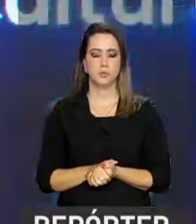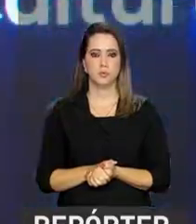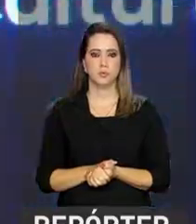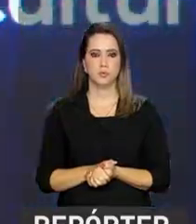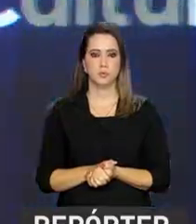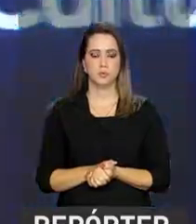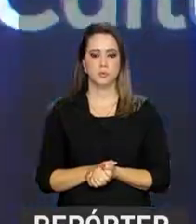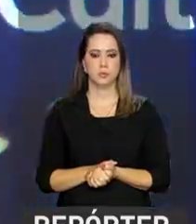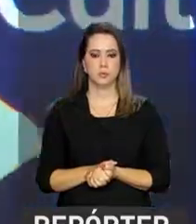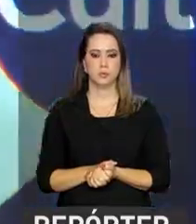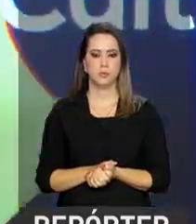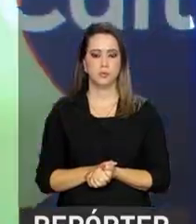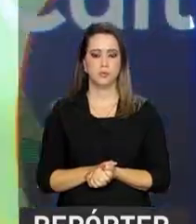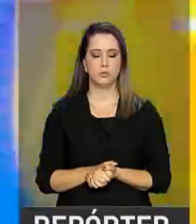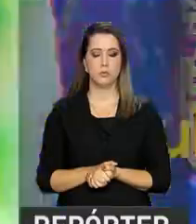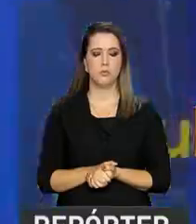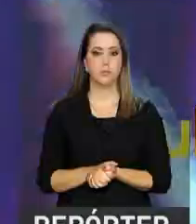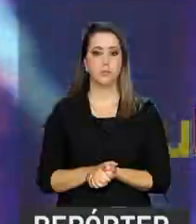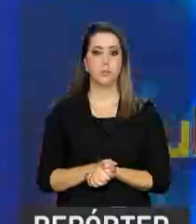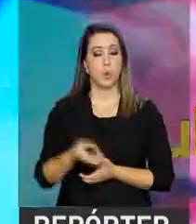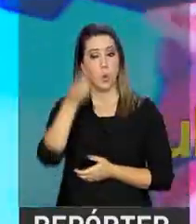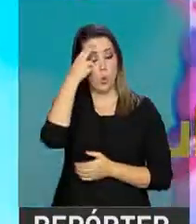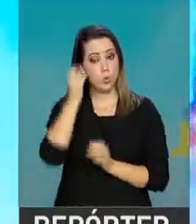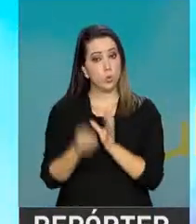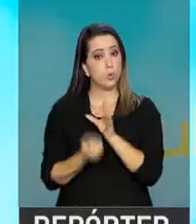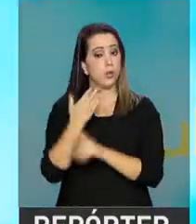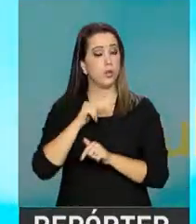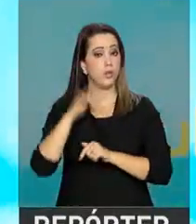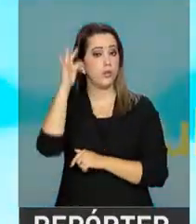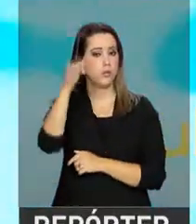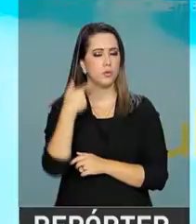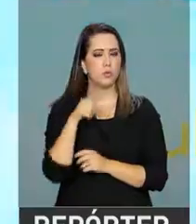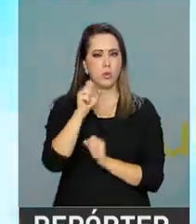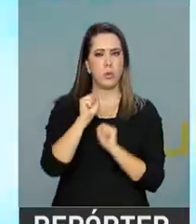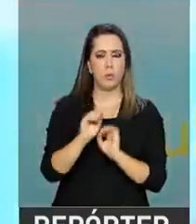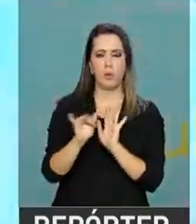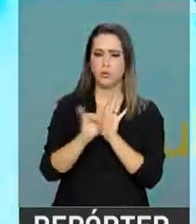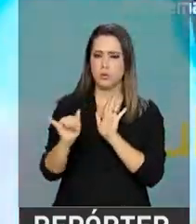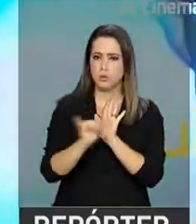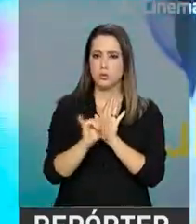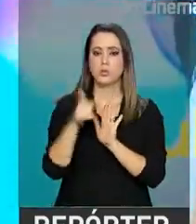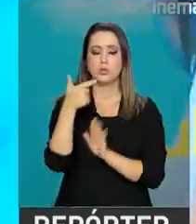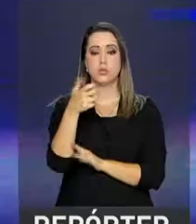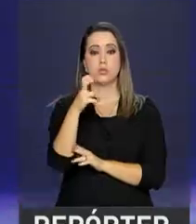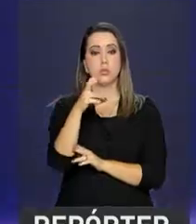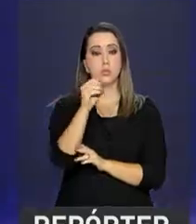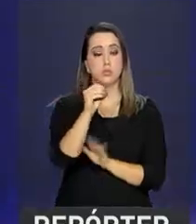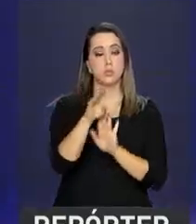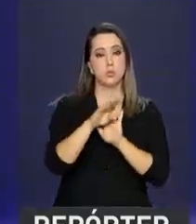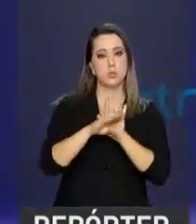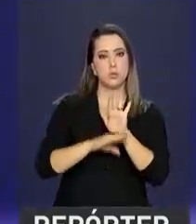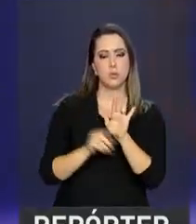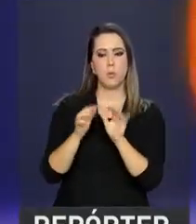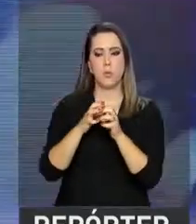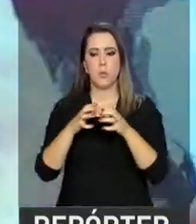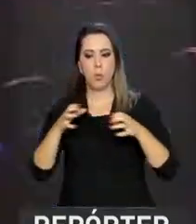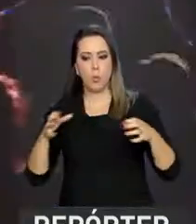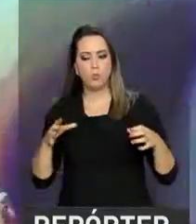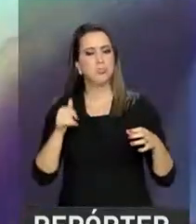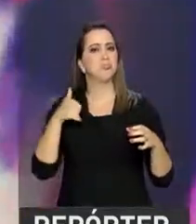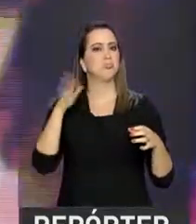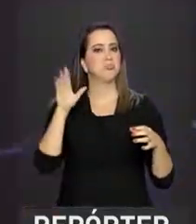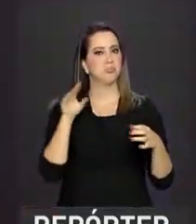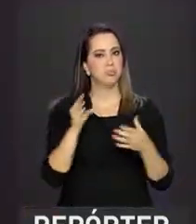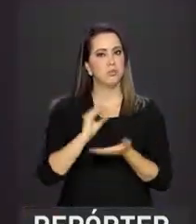geração futuro esses editais podem contemplar até 250 projetos é o maior montante já